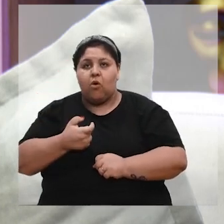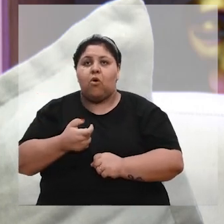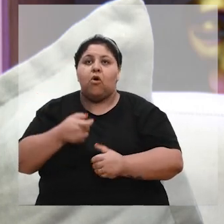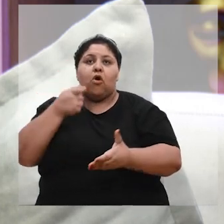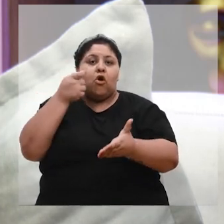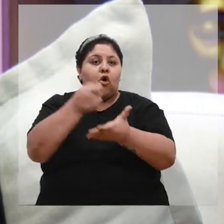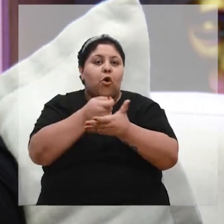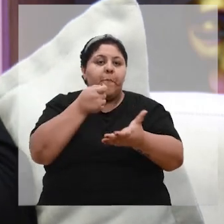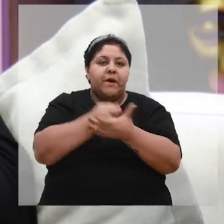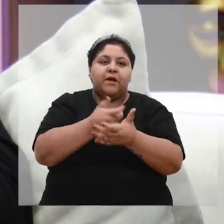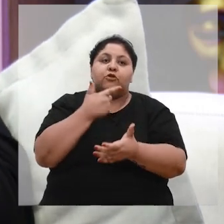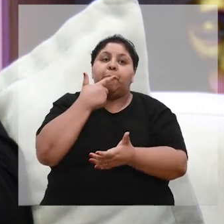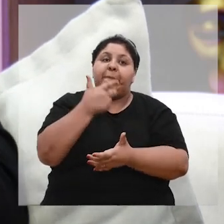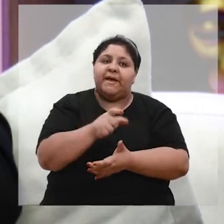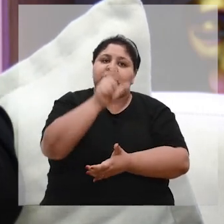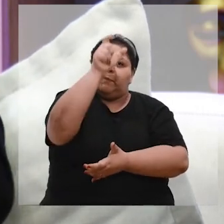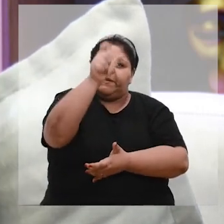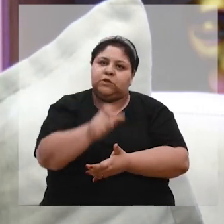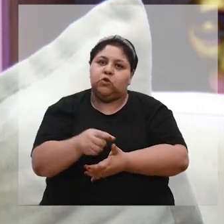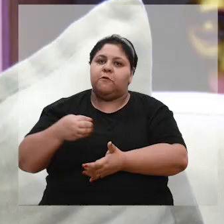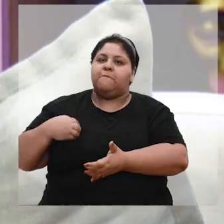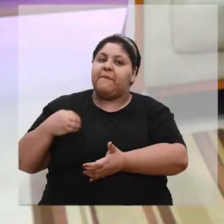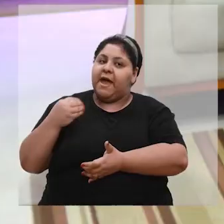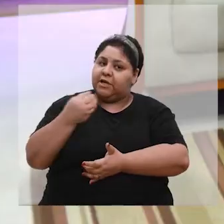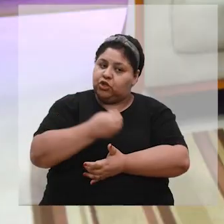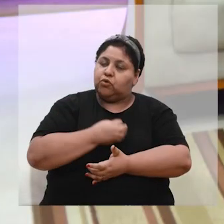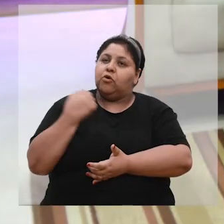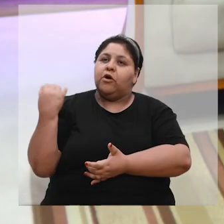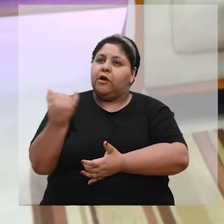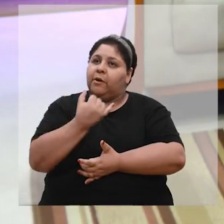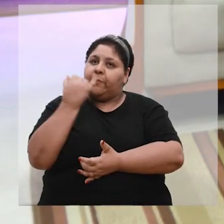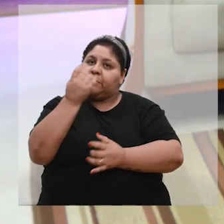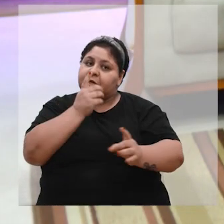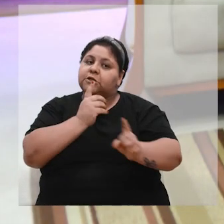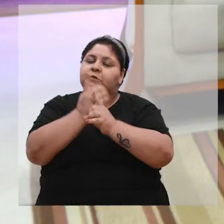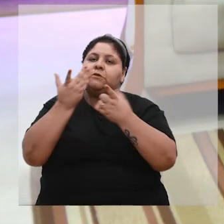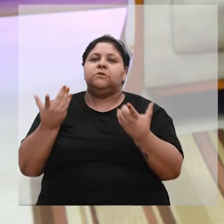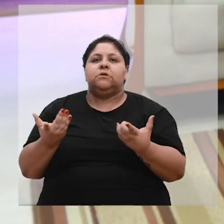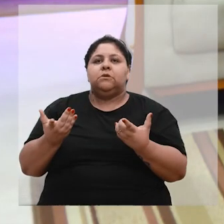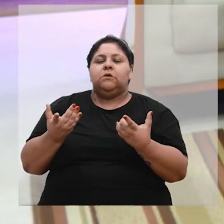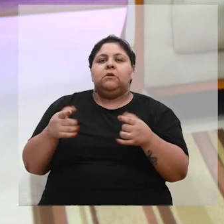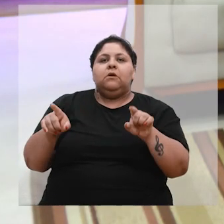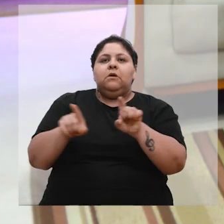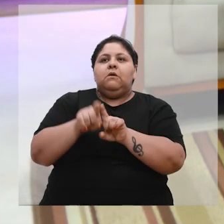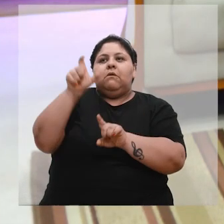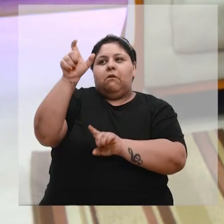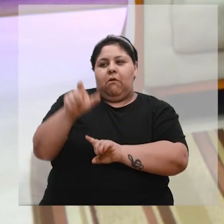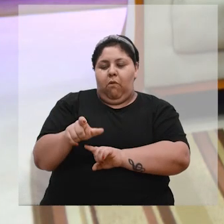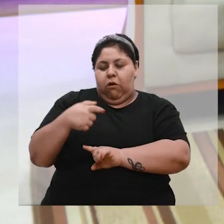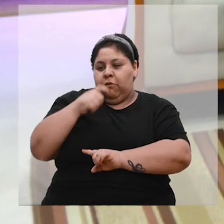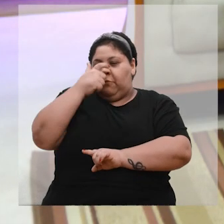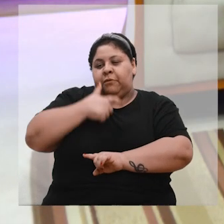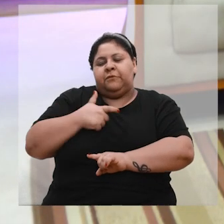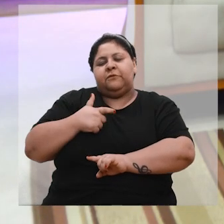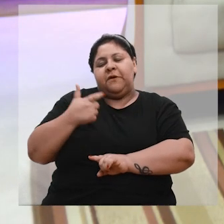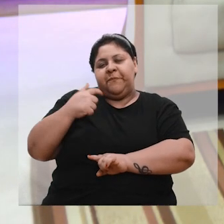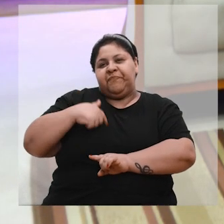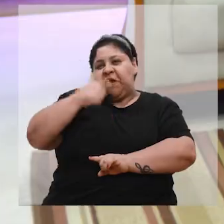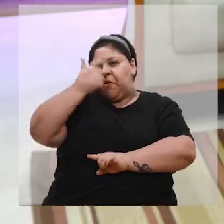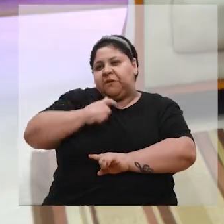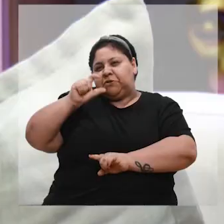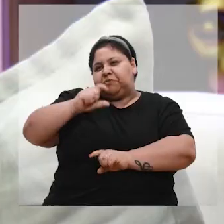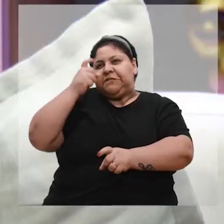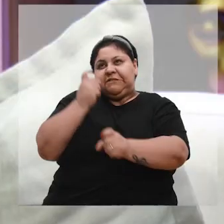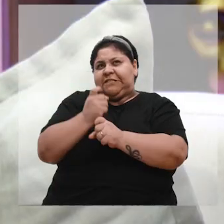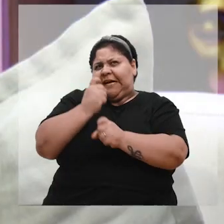pessoas, fico cobrando se a pessoa vai no médico, se faz exame, se aí, sabe? Então, às vezes eu sou até um pouco chata, assim, né? Fico,